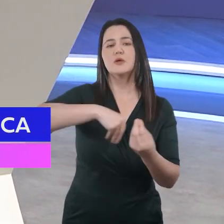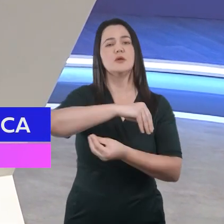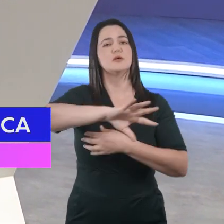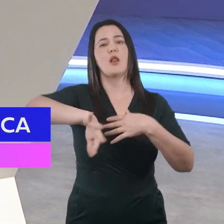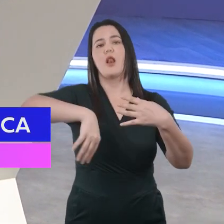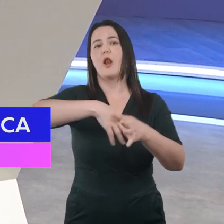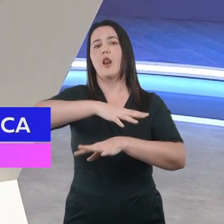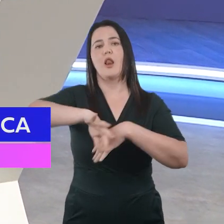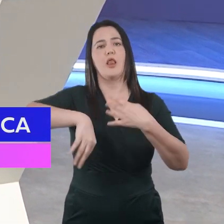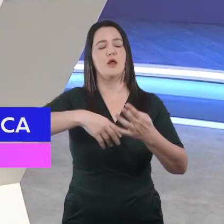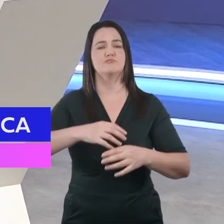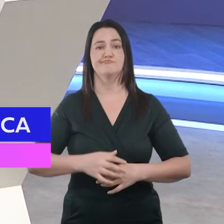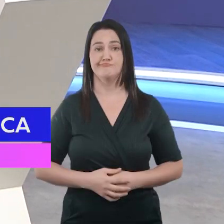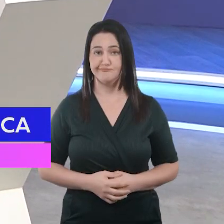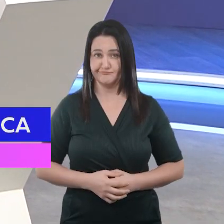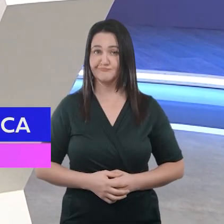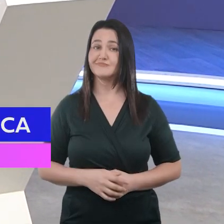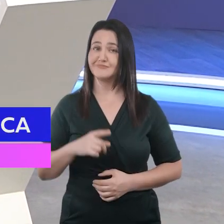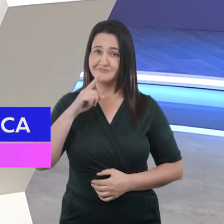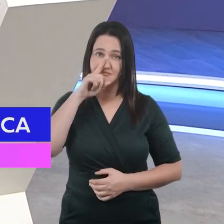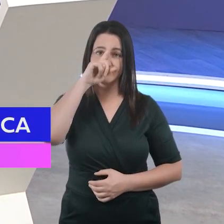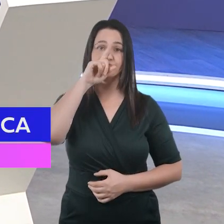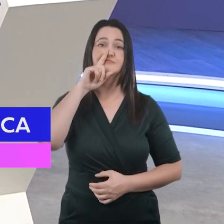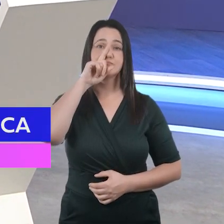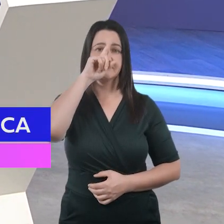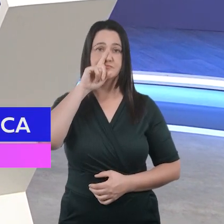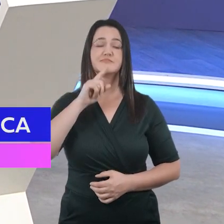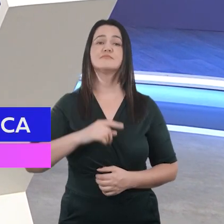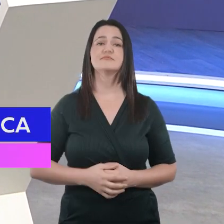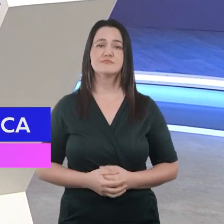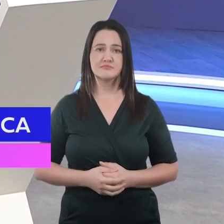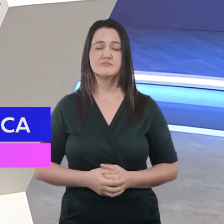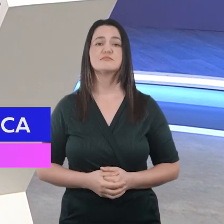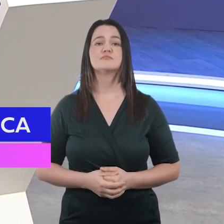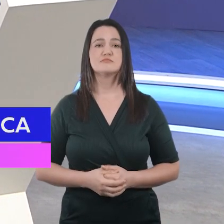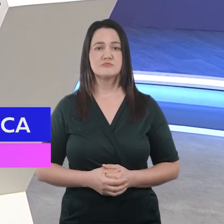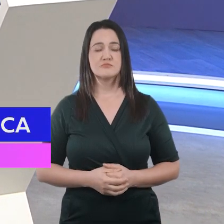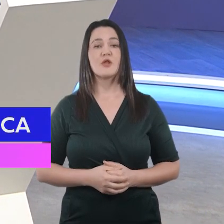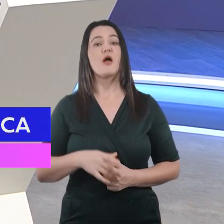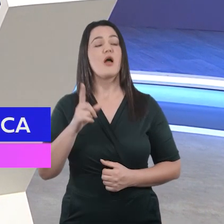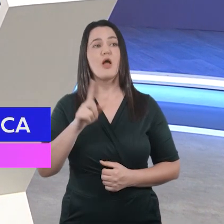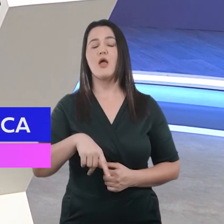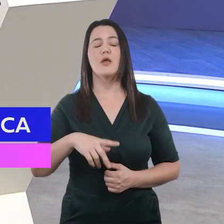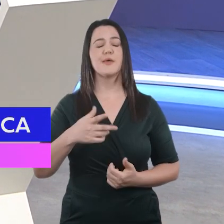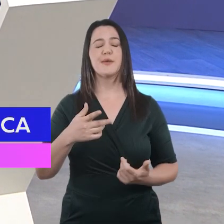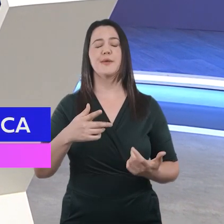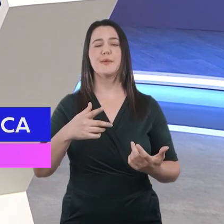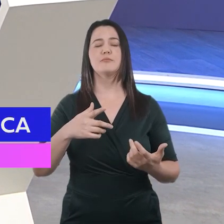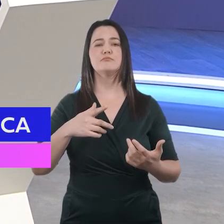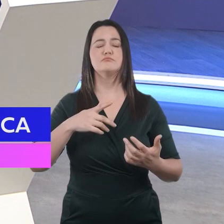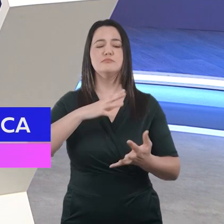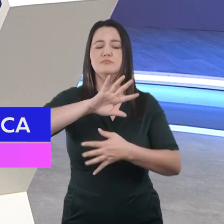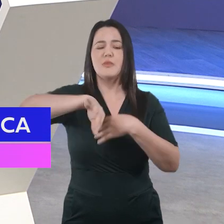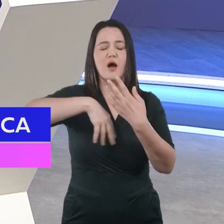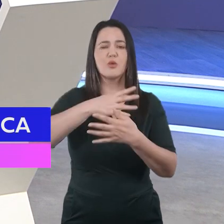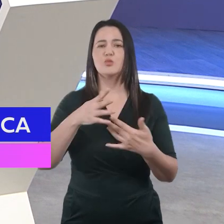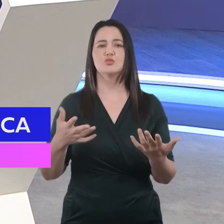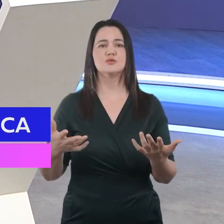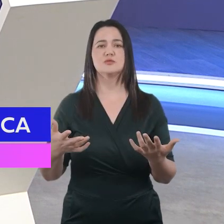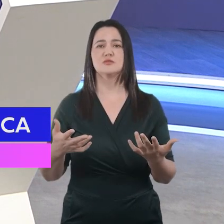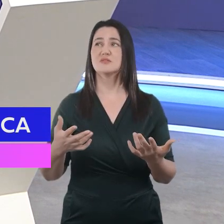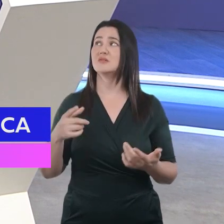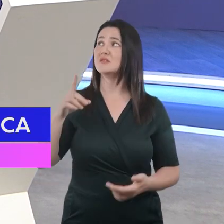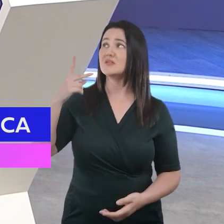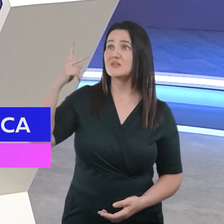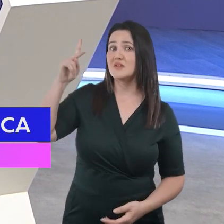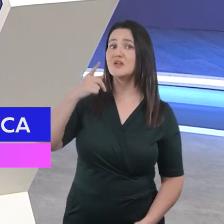aconteceu essa mescla perigosa, essa mescla que não tem nada a ver